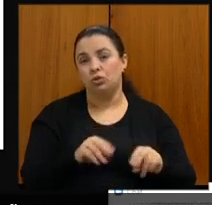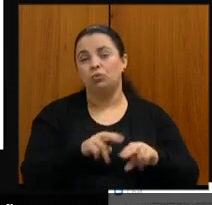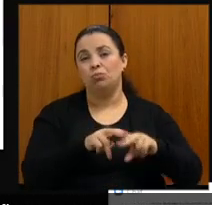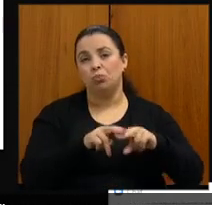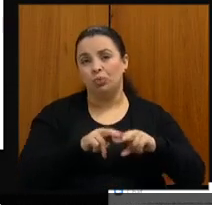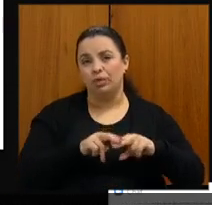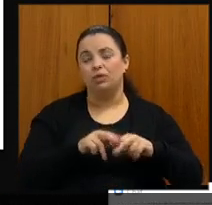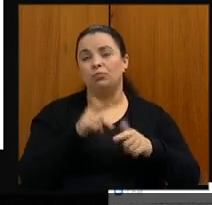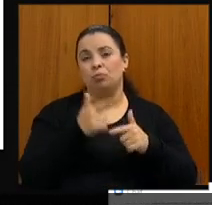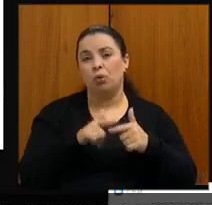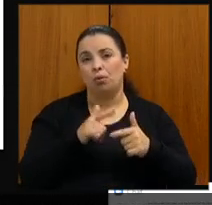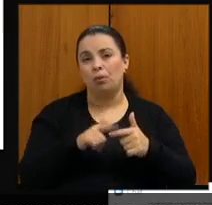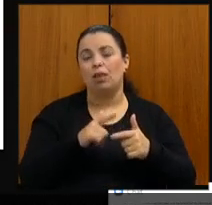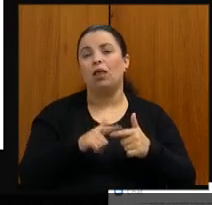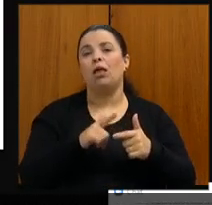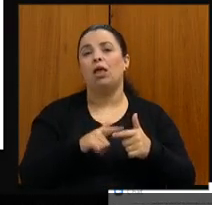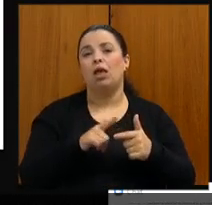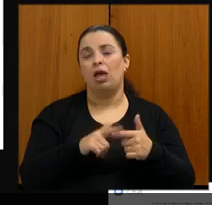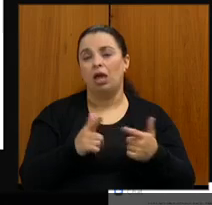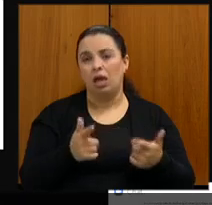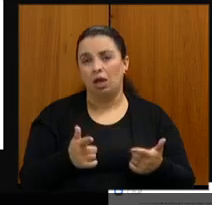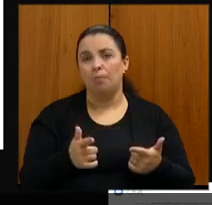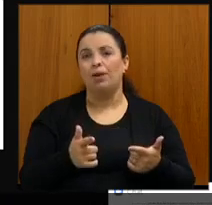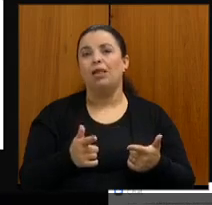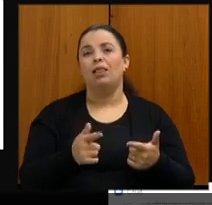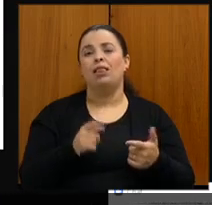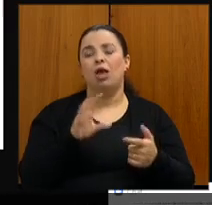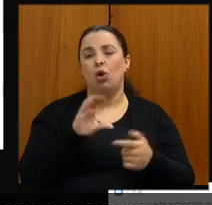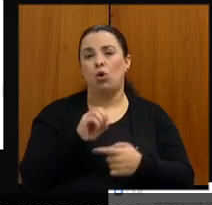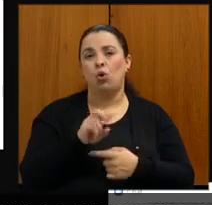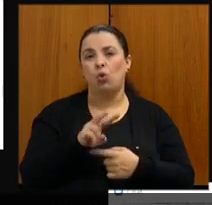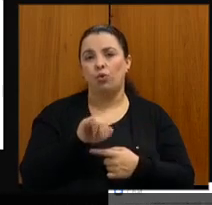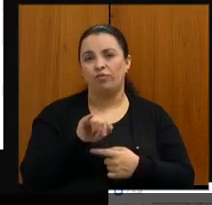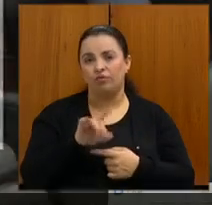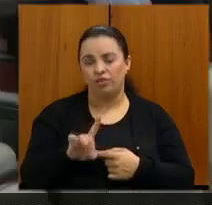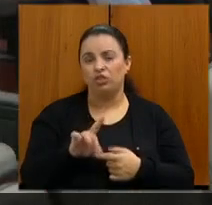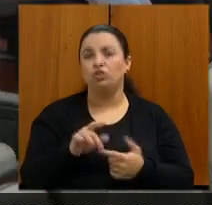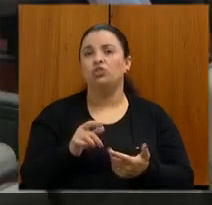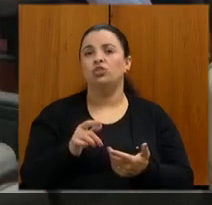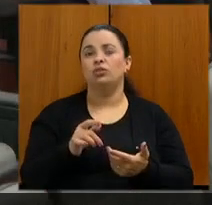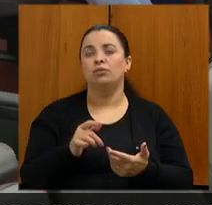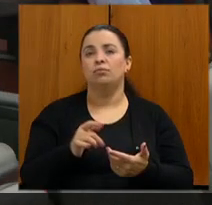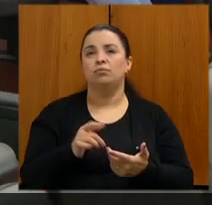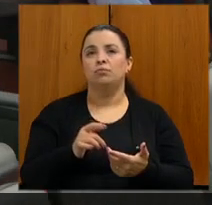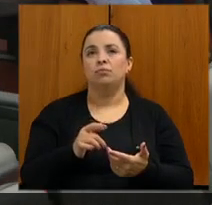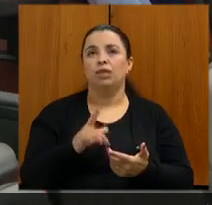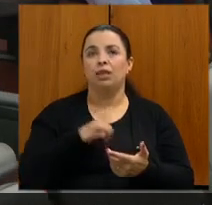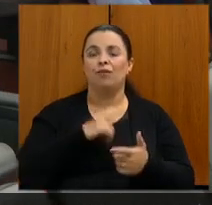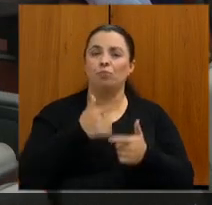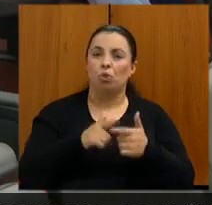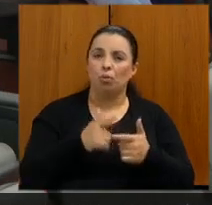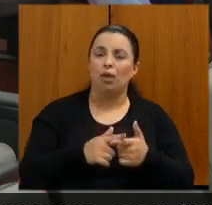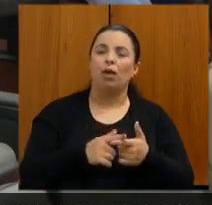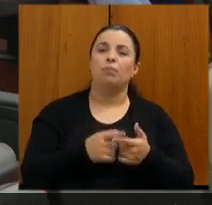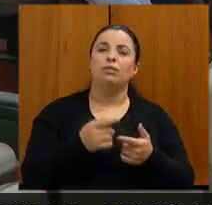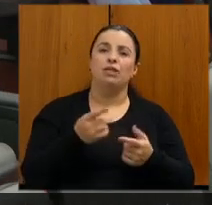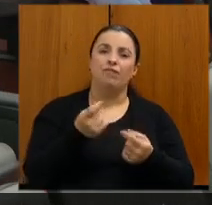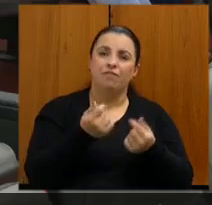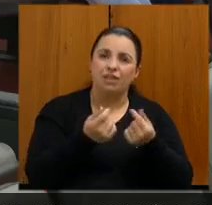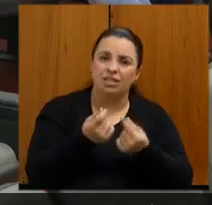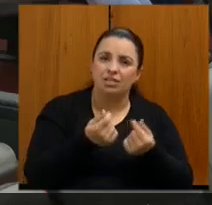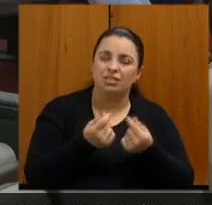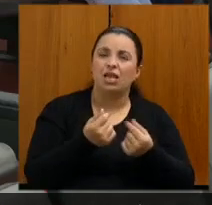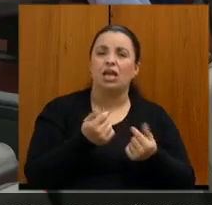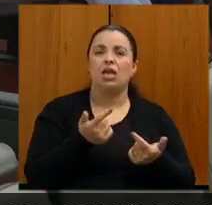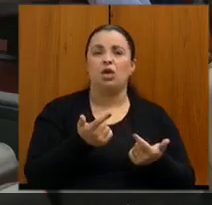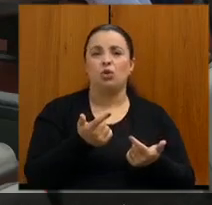sanitária e financeira agravada pela cor vídeo 29 e amplificados aí né Com a decorrência do avanço